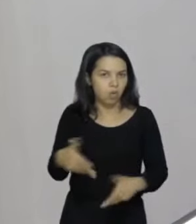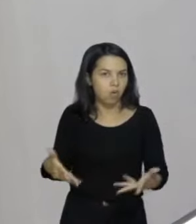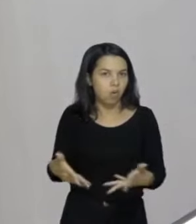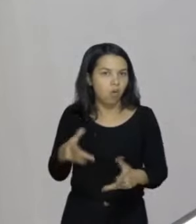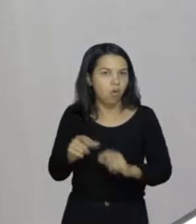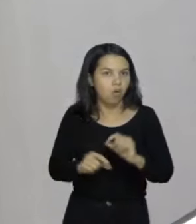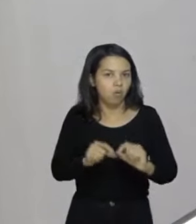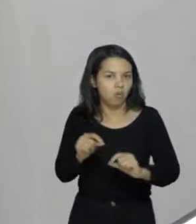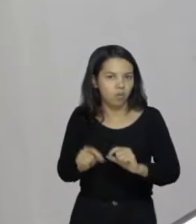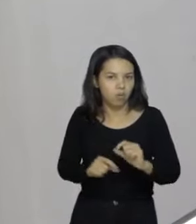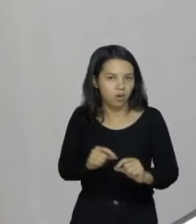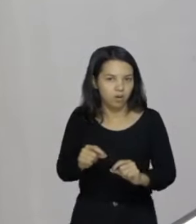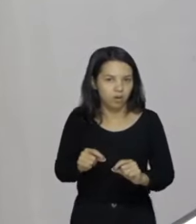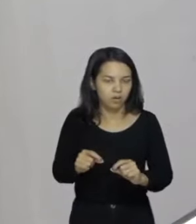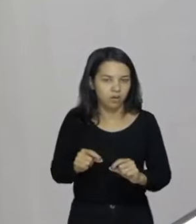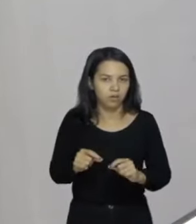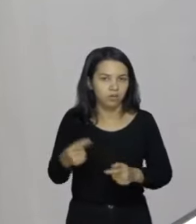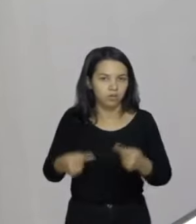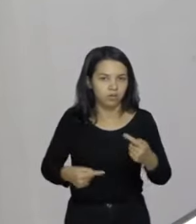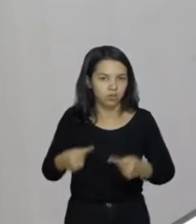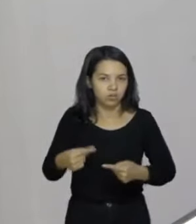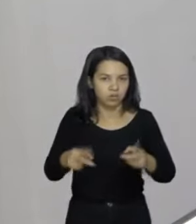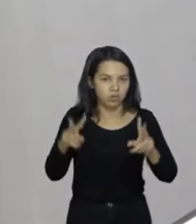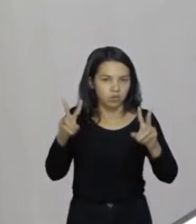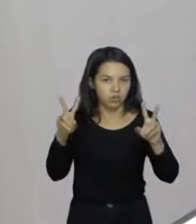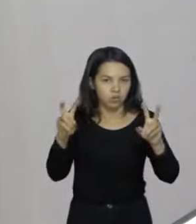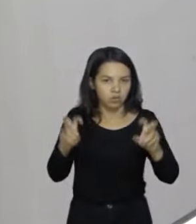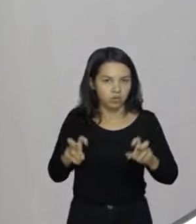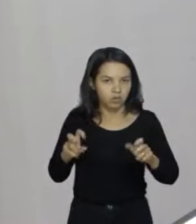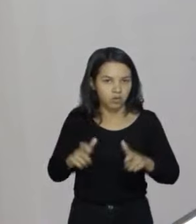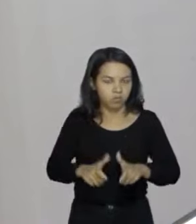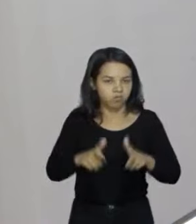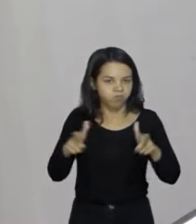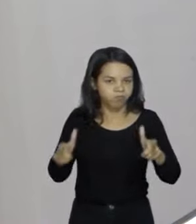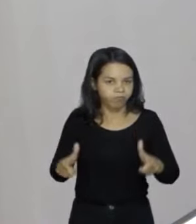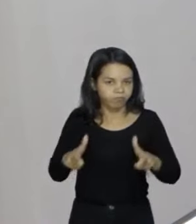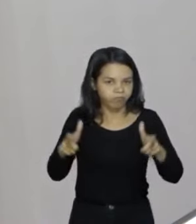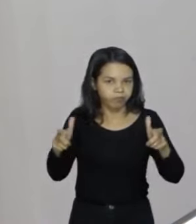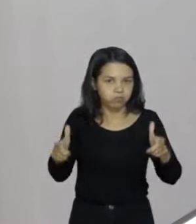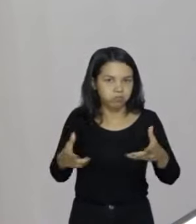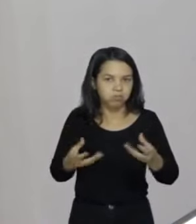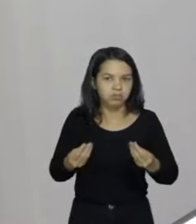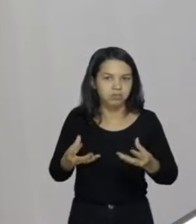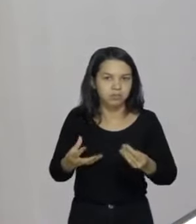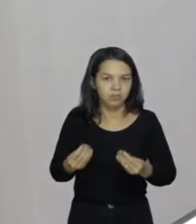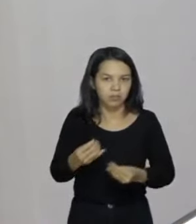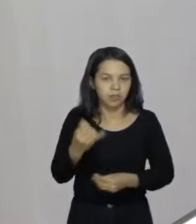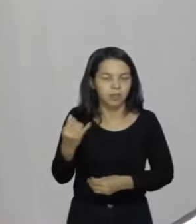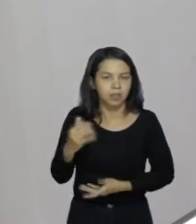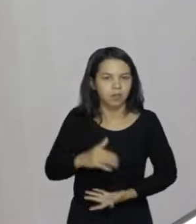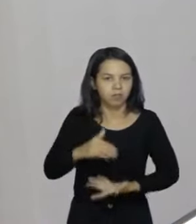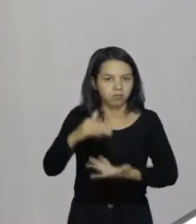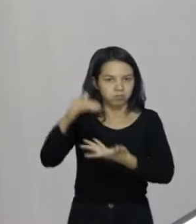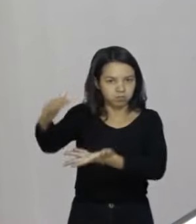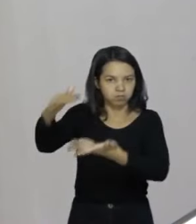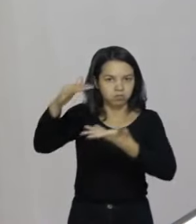do volume muito alto sobre a importação